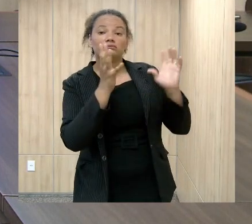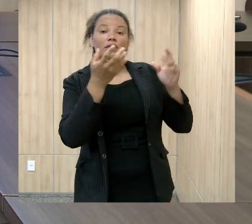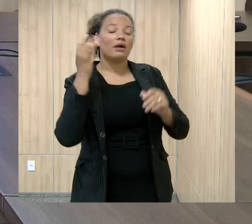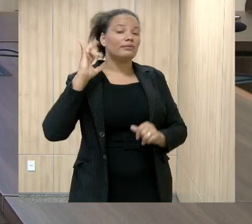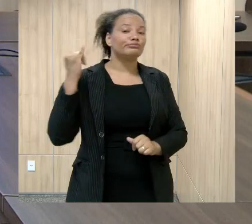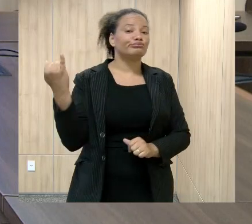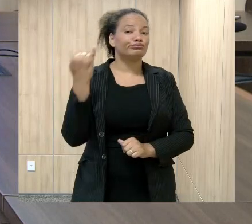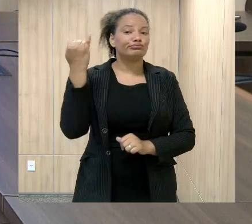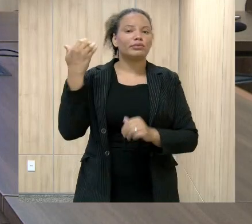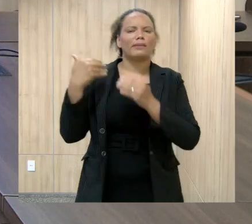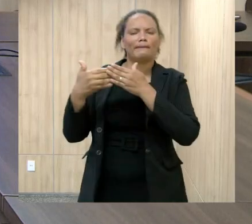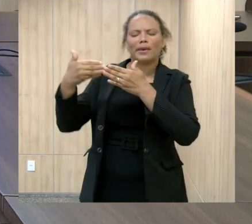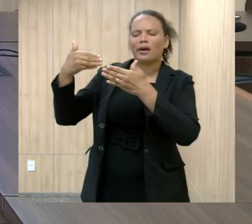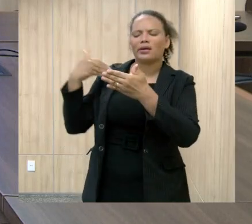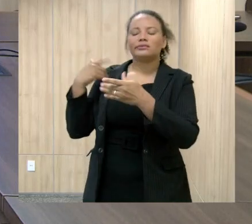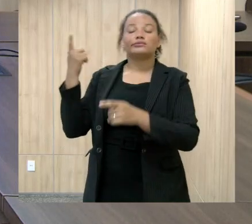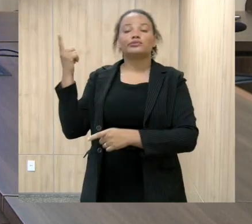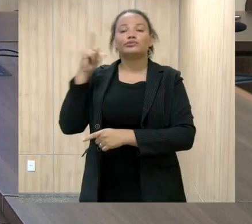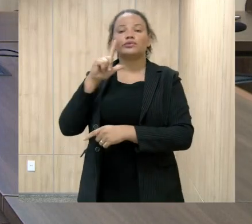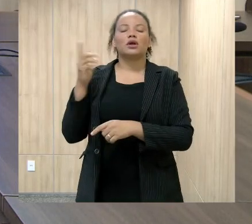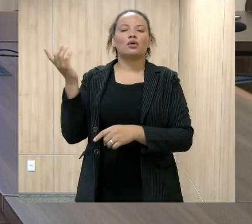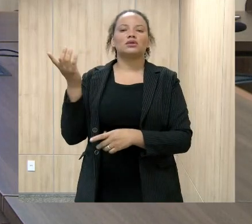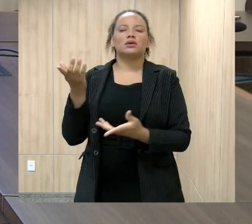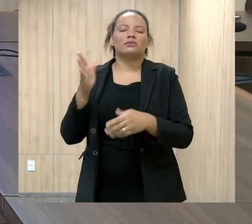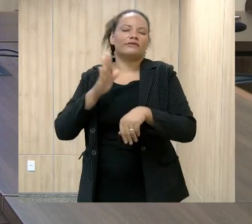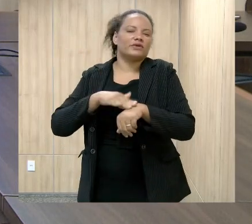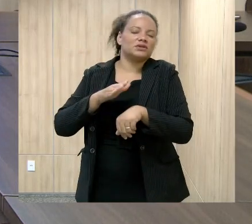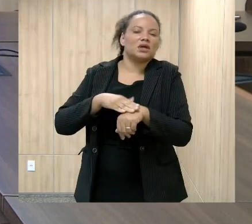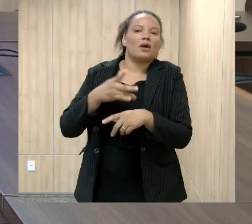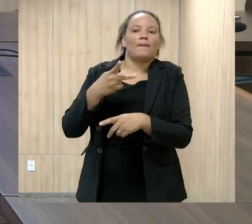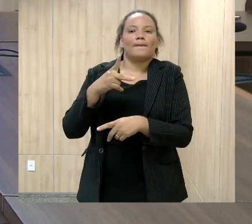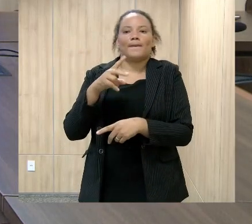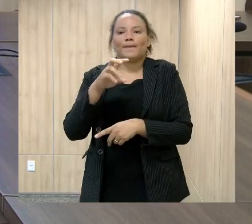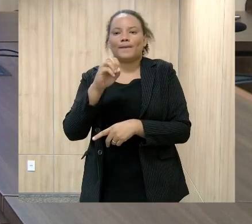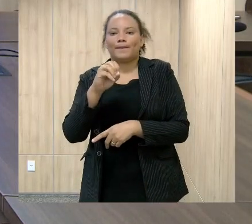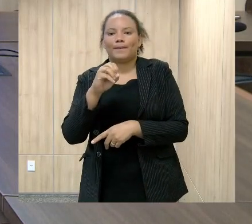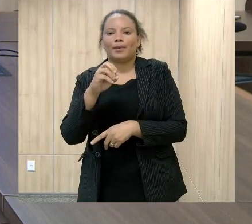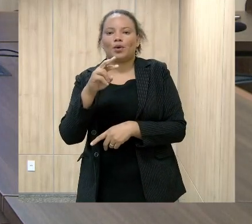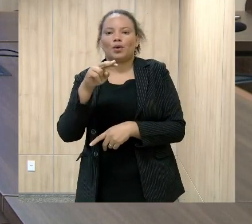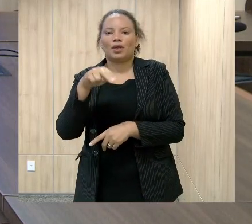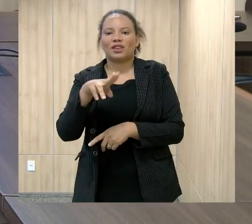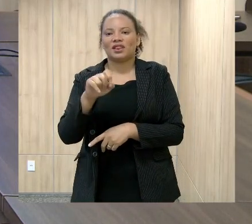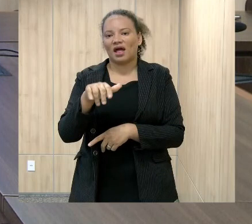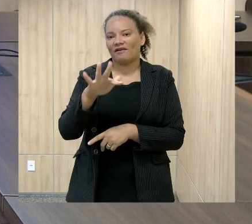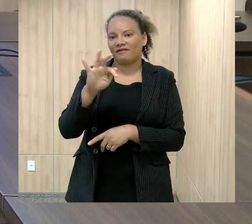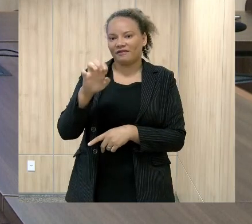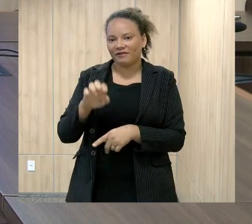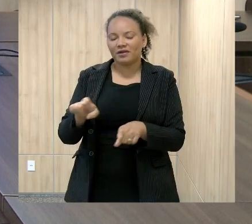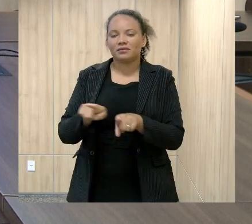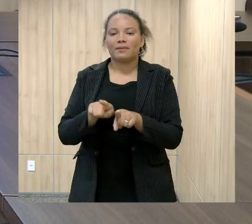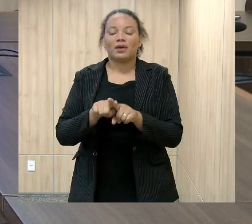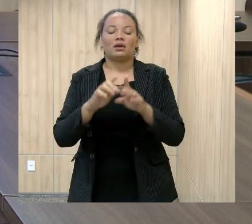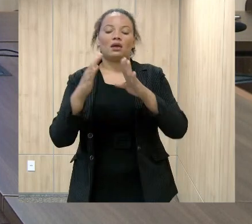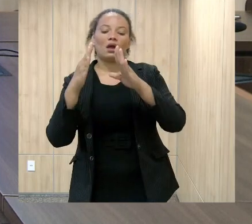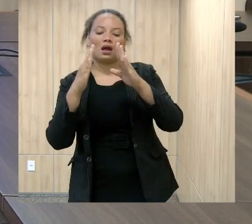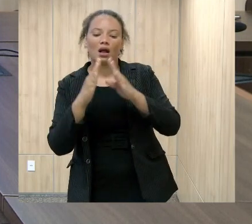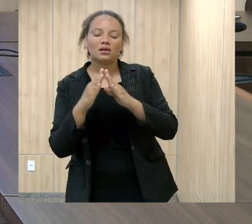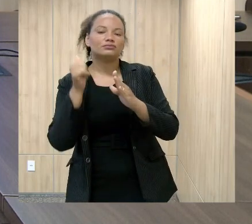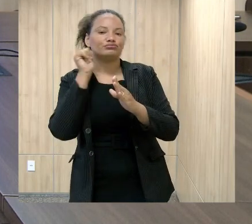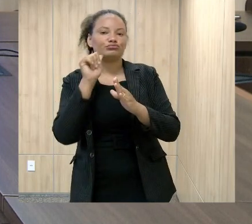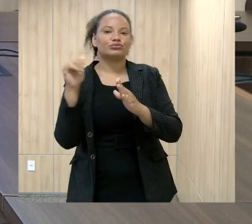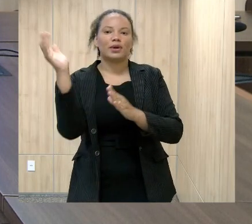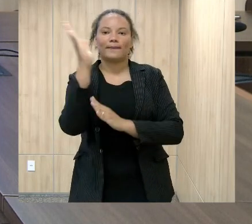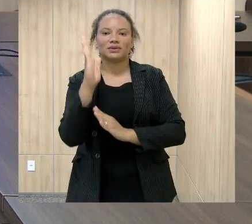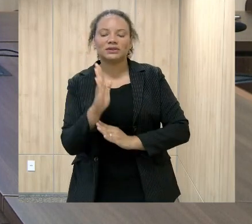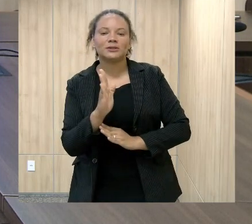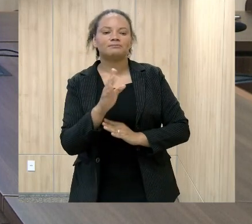lá atrás como a gente conquistou o Pronaf para as mulheres como a gente conquistou a casa da mulher brasileira como a gente conquistou o